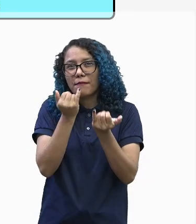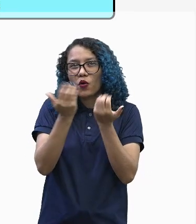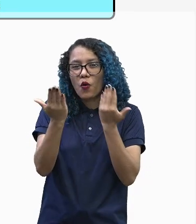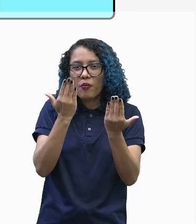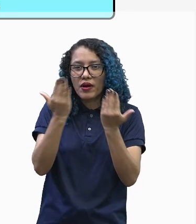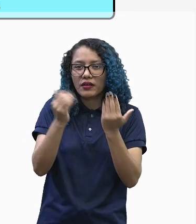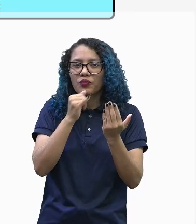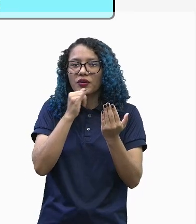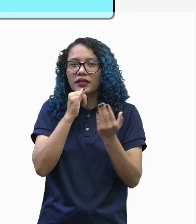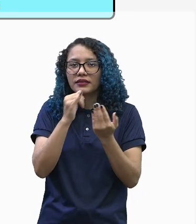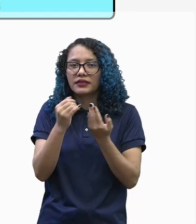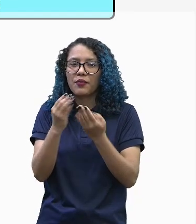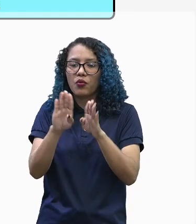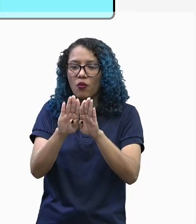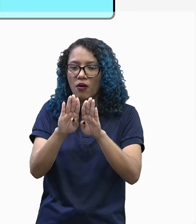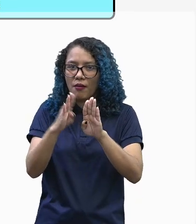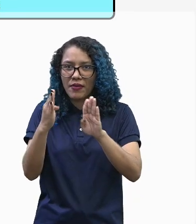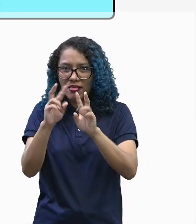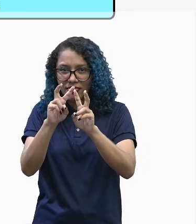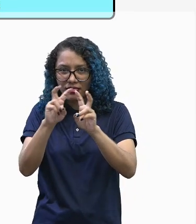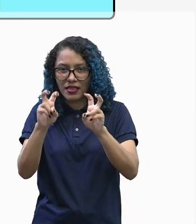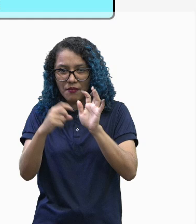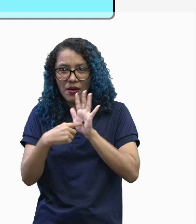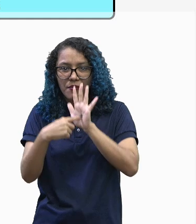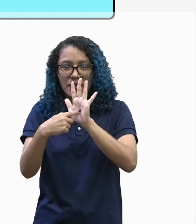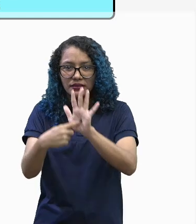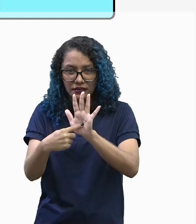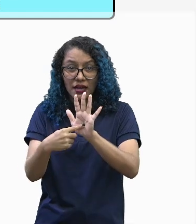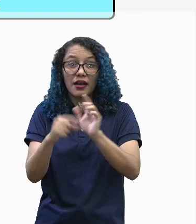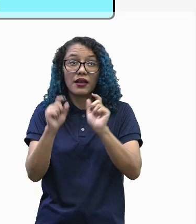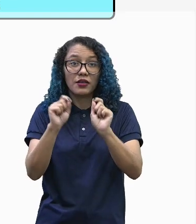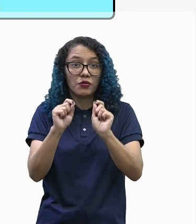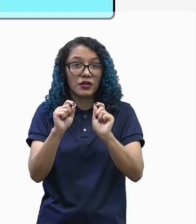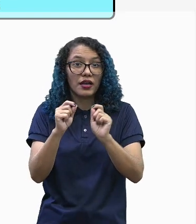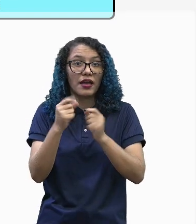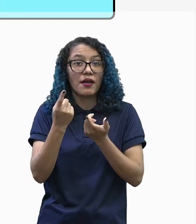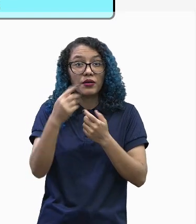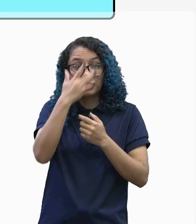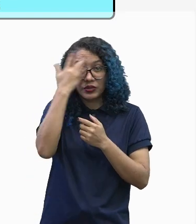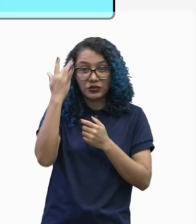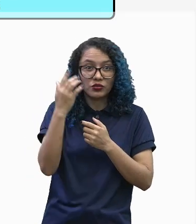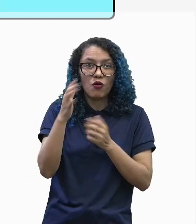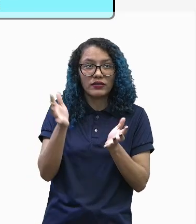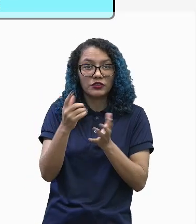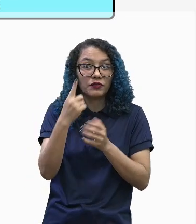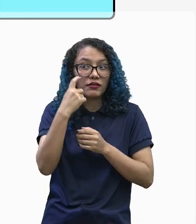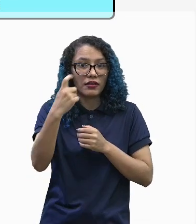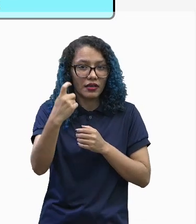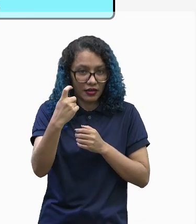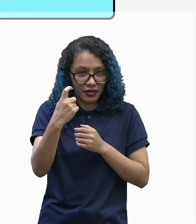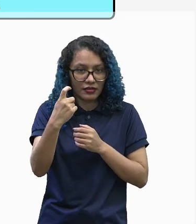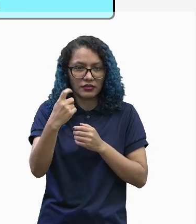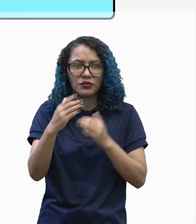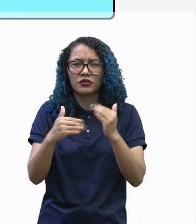o tema e chamar a atenção de quem vai ler. O desenvolvimento, qual é aí a